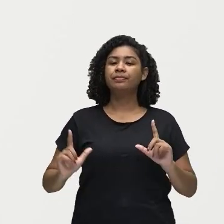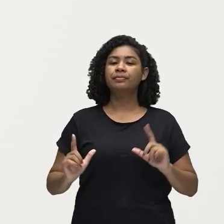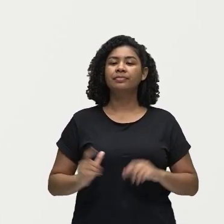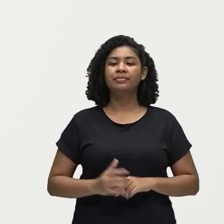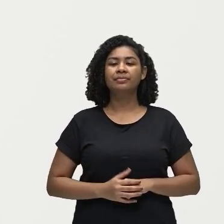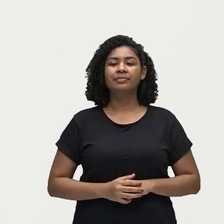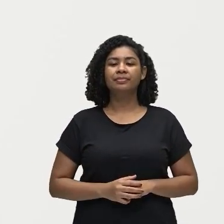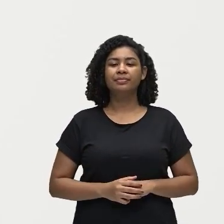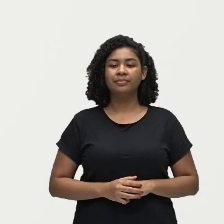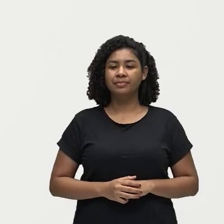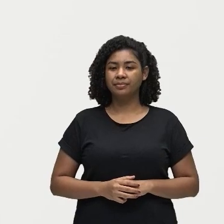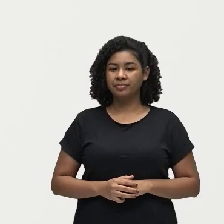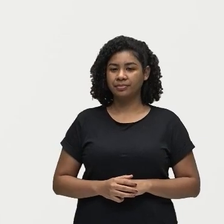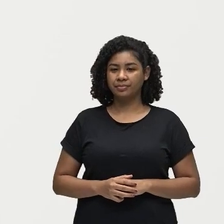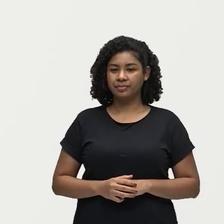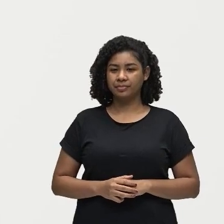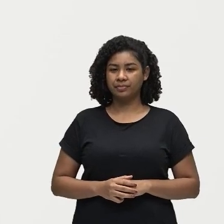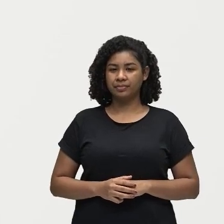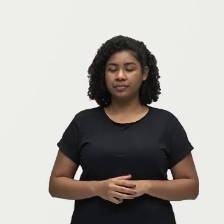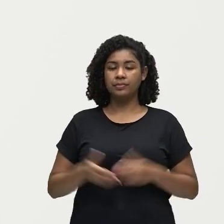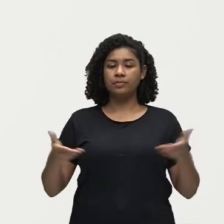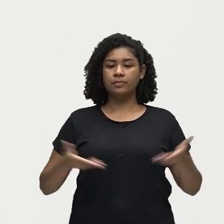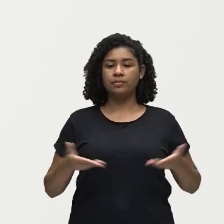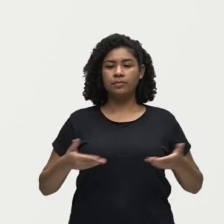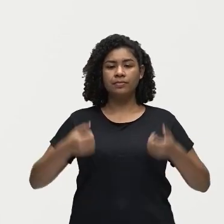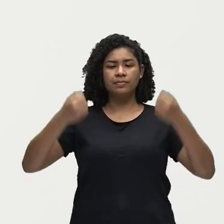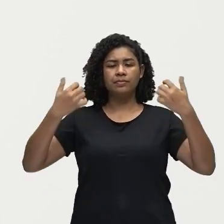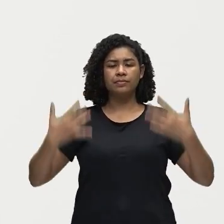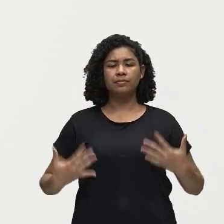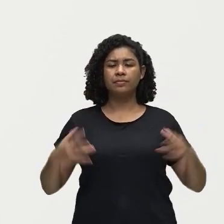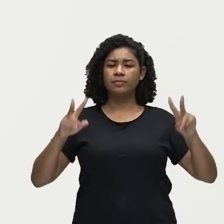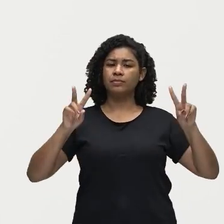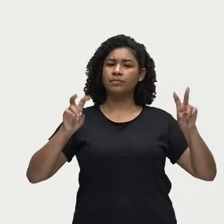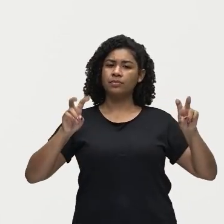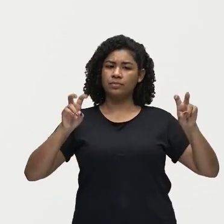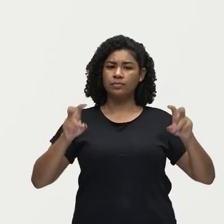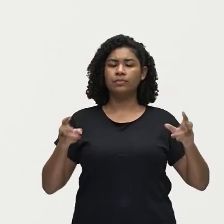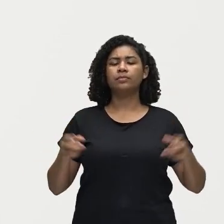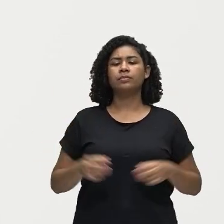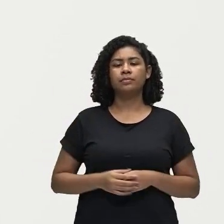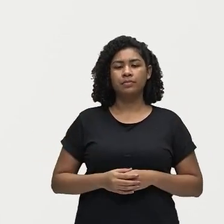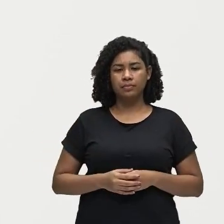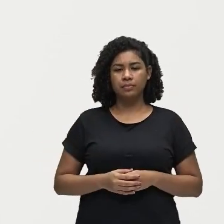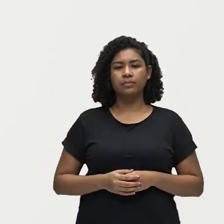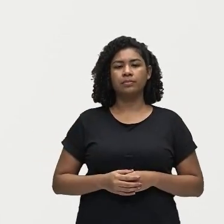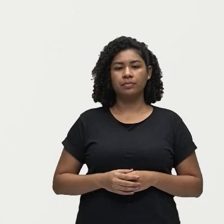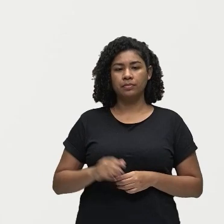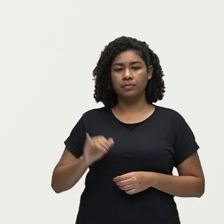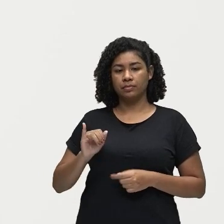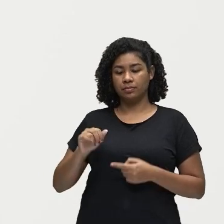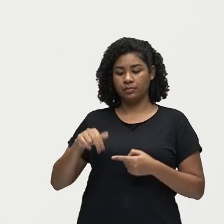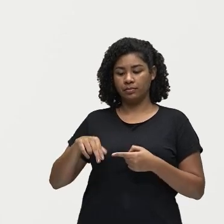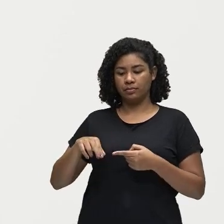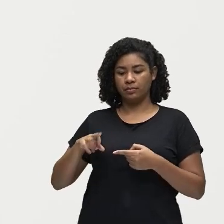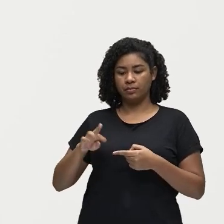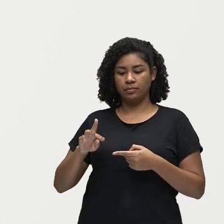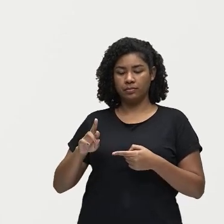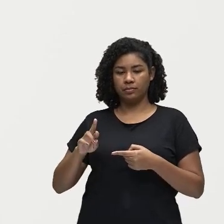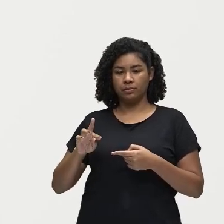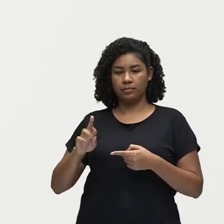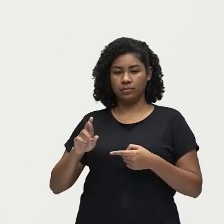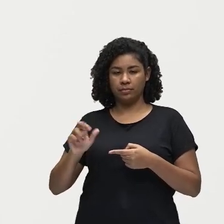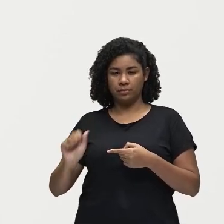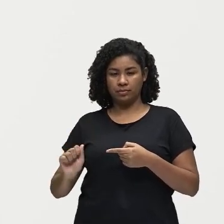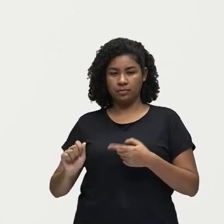Olha só. Vamos falar um pouco mais sobre relações intraespecíficas e relações